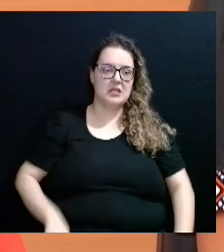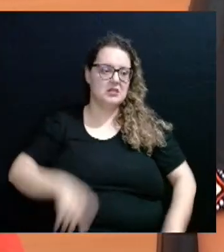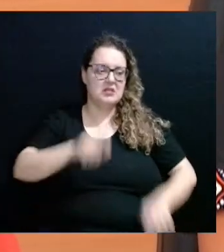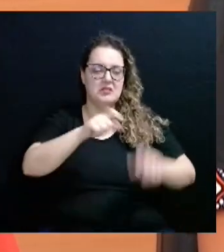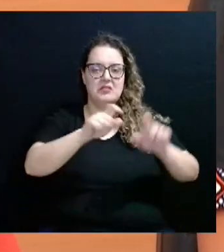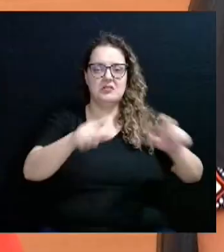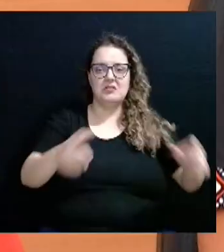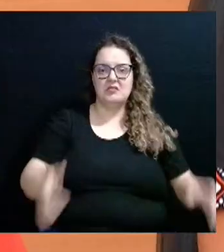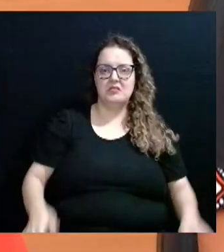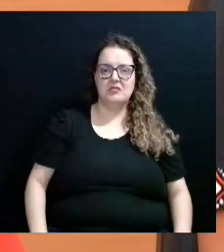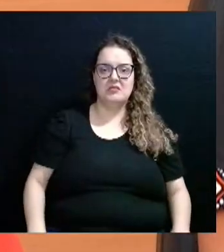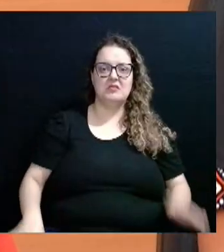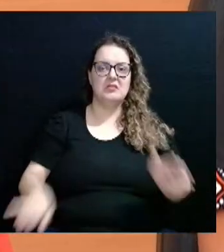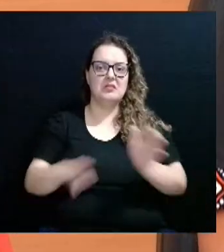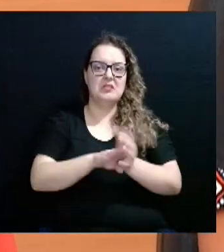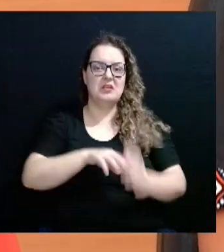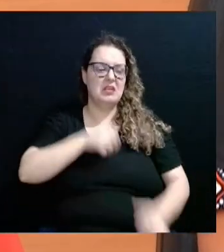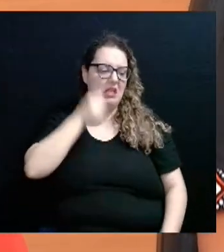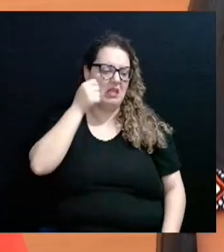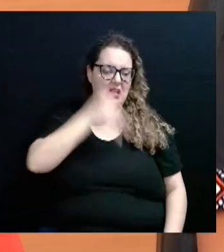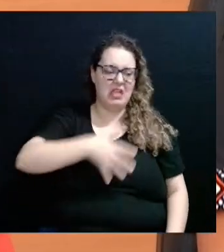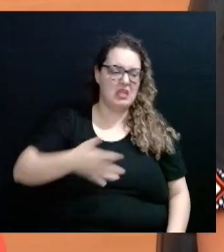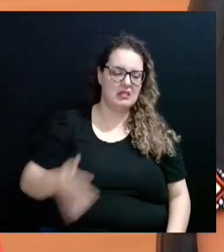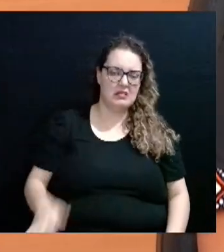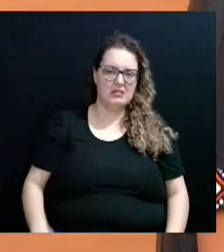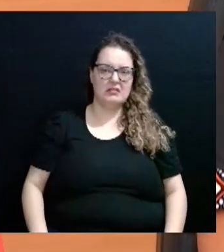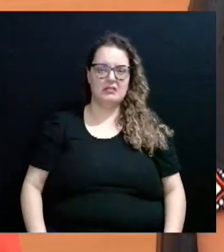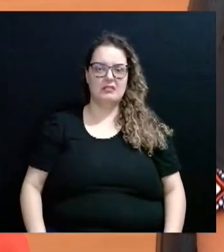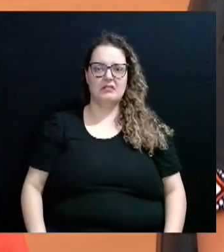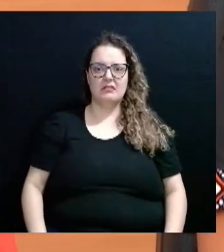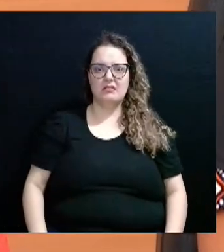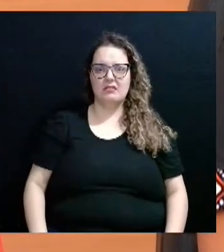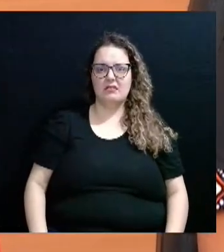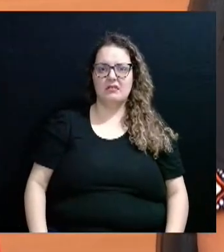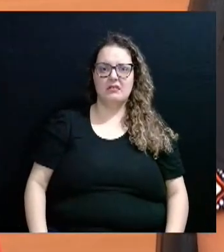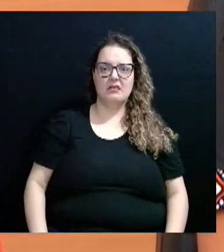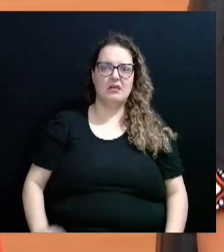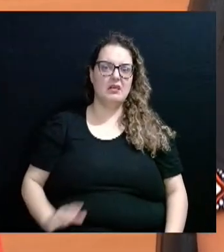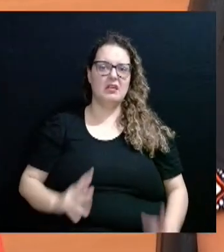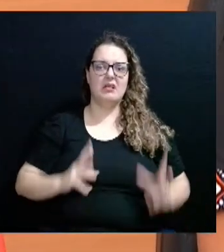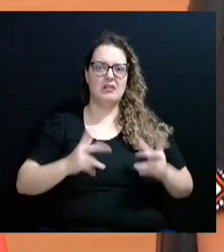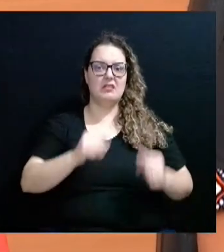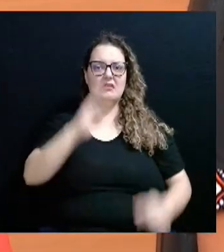é grotesco, eles, não são brasileiros, é sub-raça.